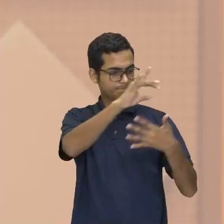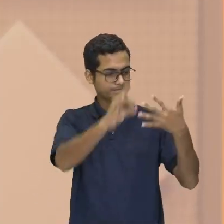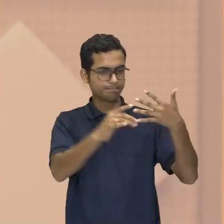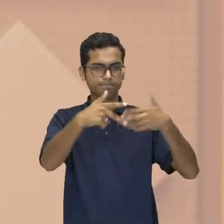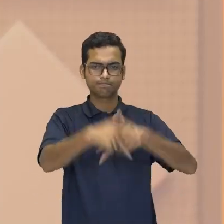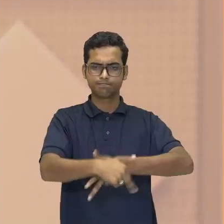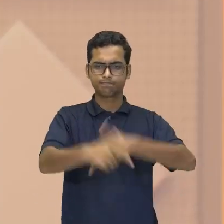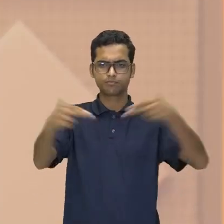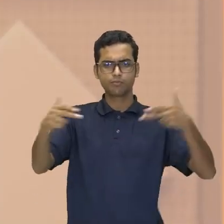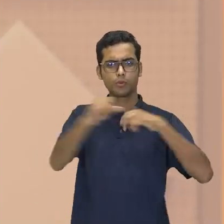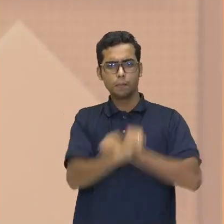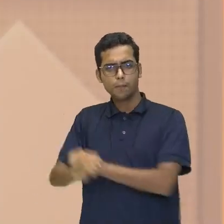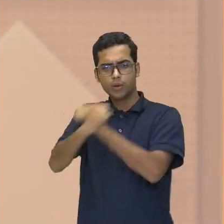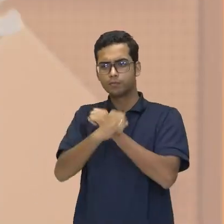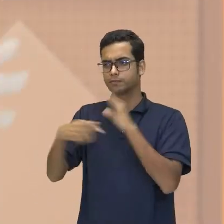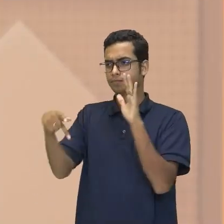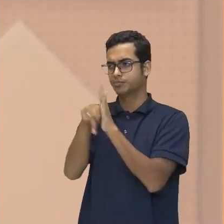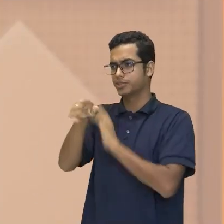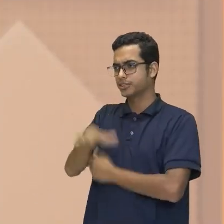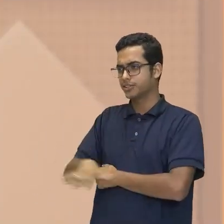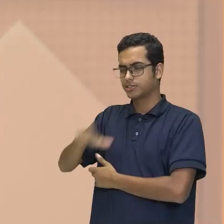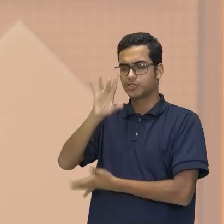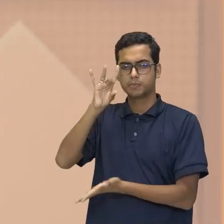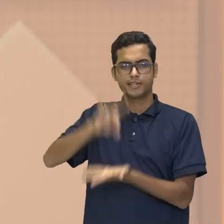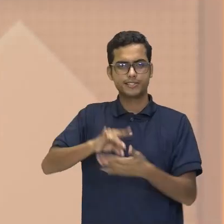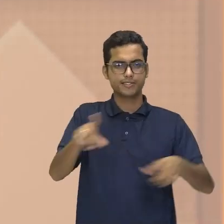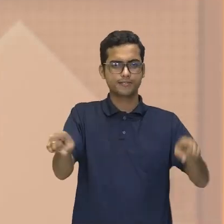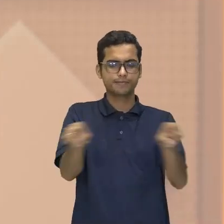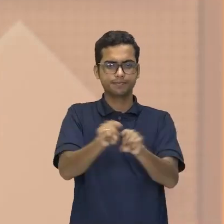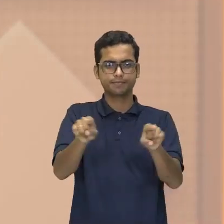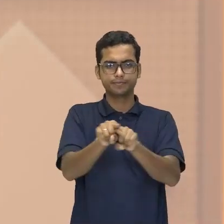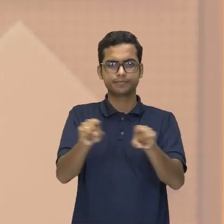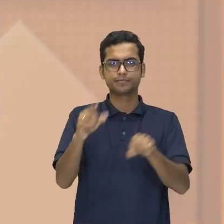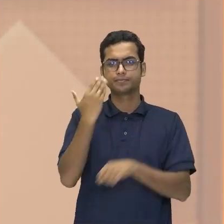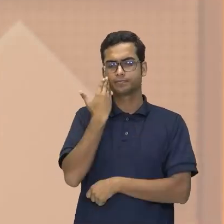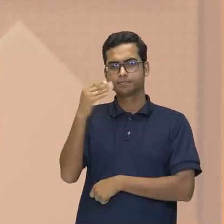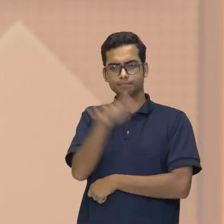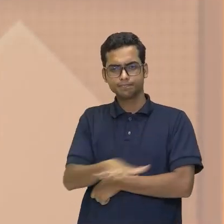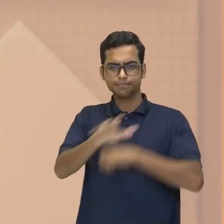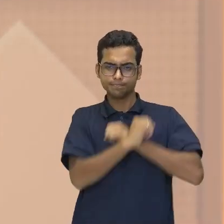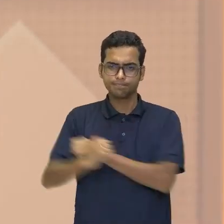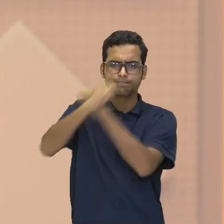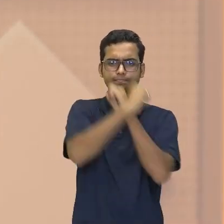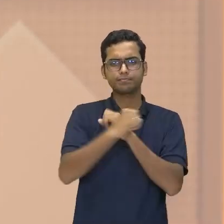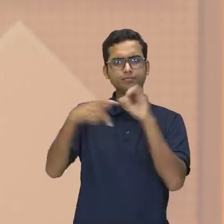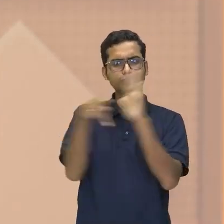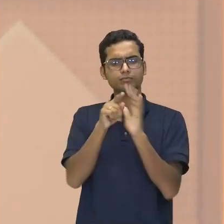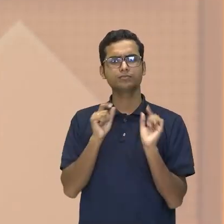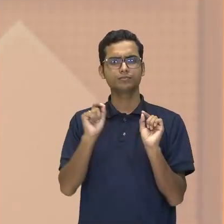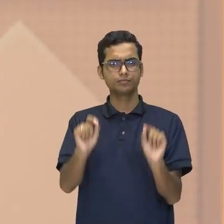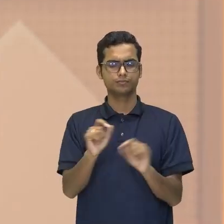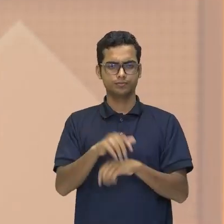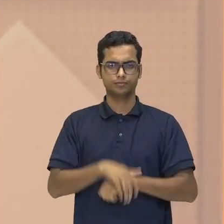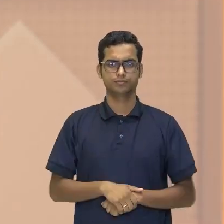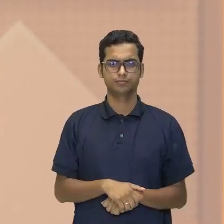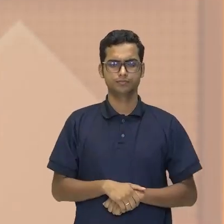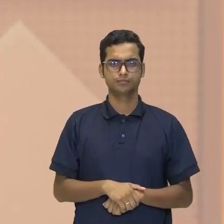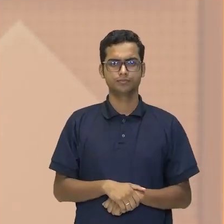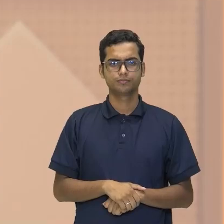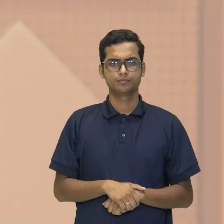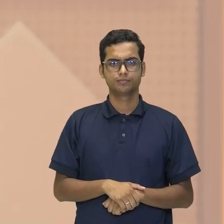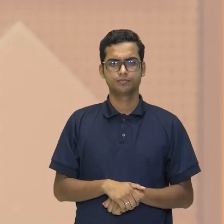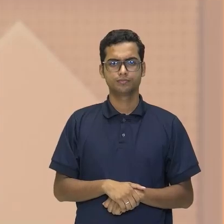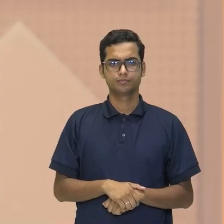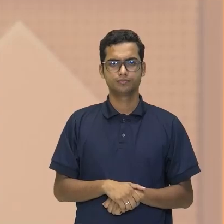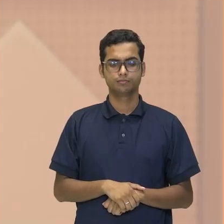território. Então, qual era a dinâmica, né? Defender a área e se proteger do ataque do inimigo. Se de repente